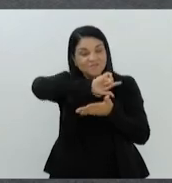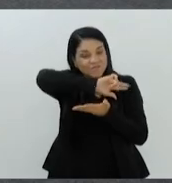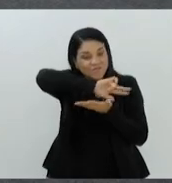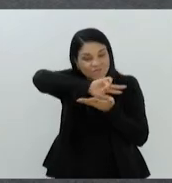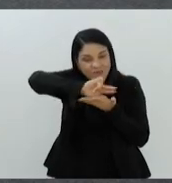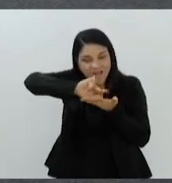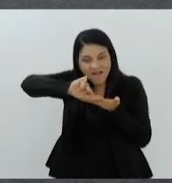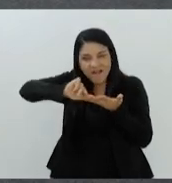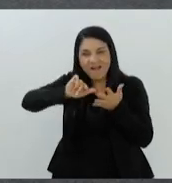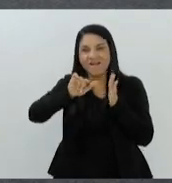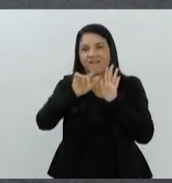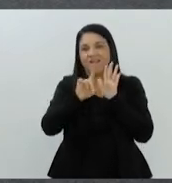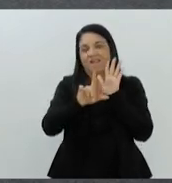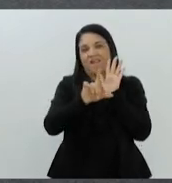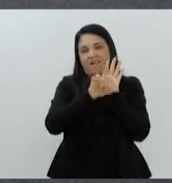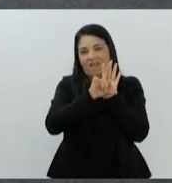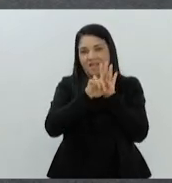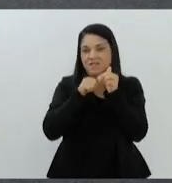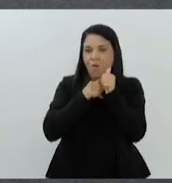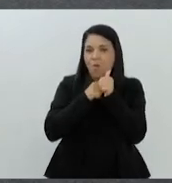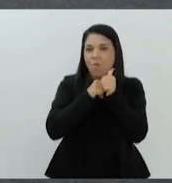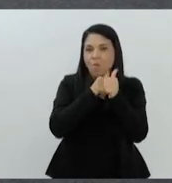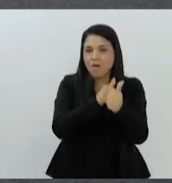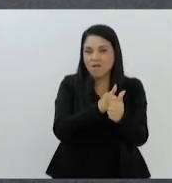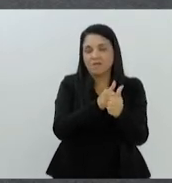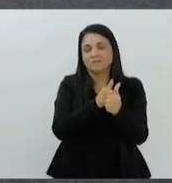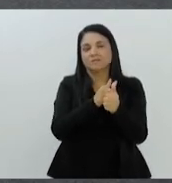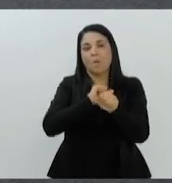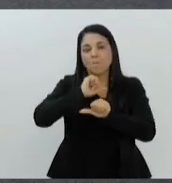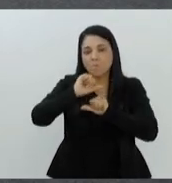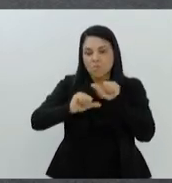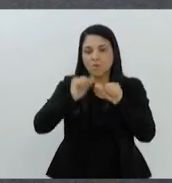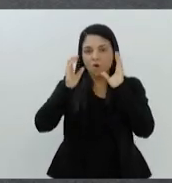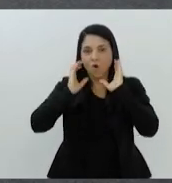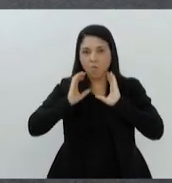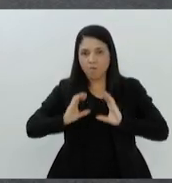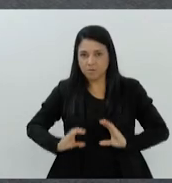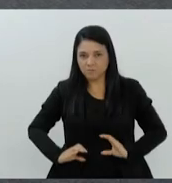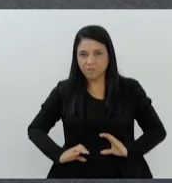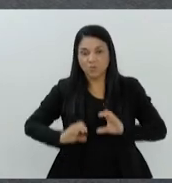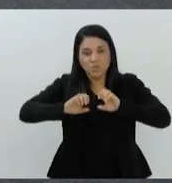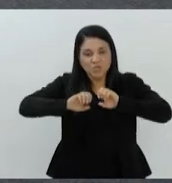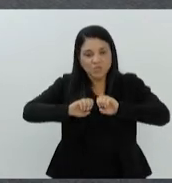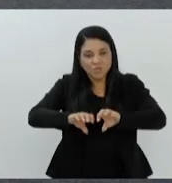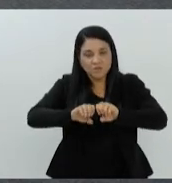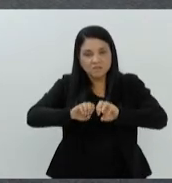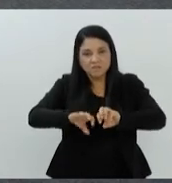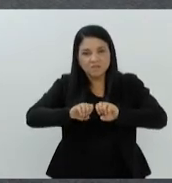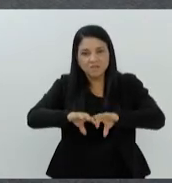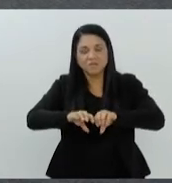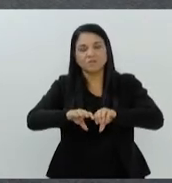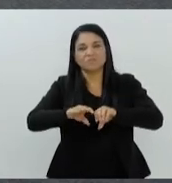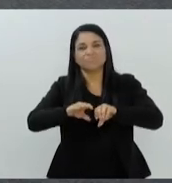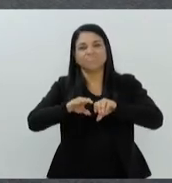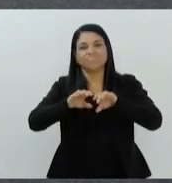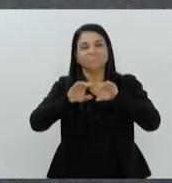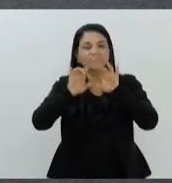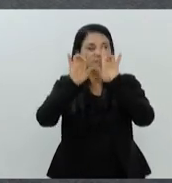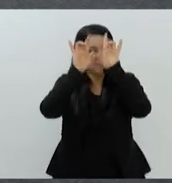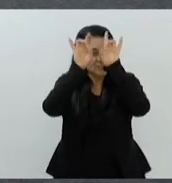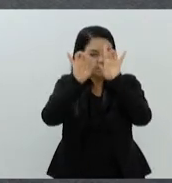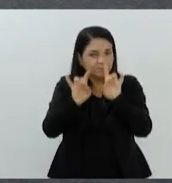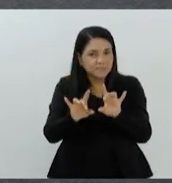leis acompanhadas da mudança de comportamento, de uma educação específica sobre isso, de